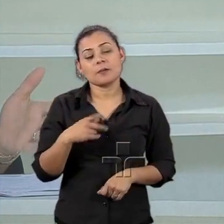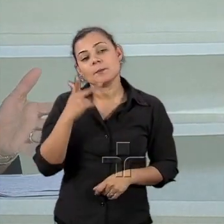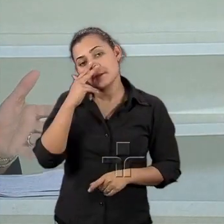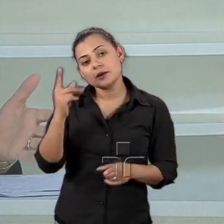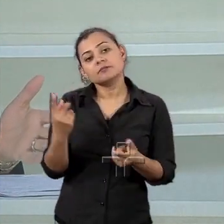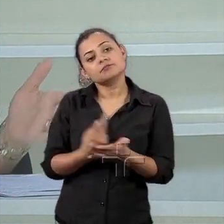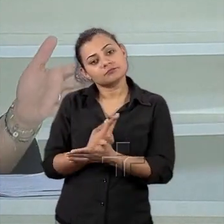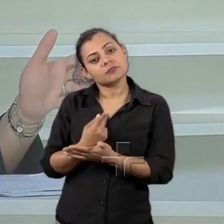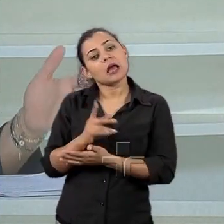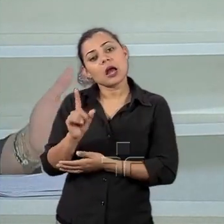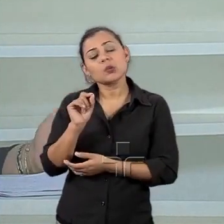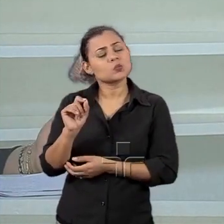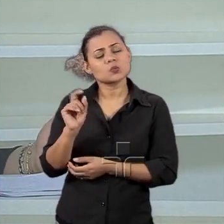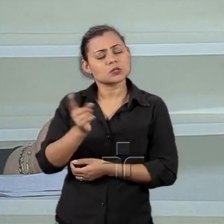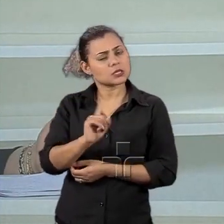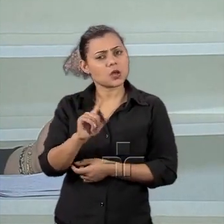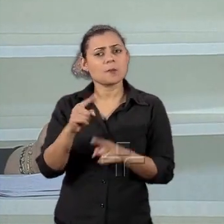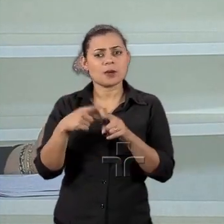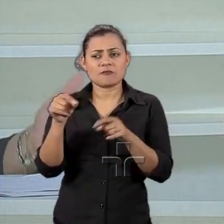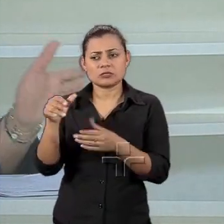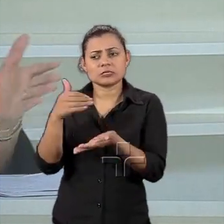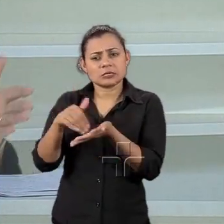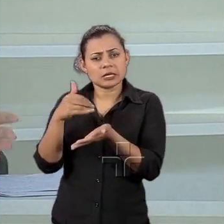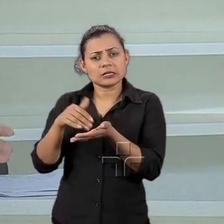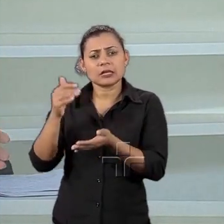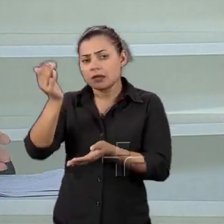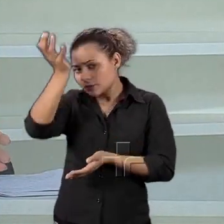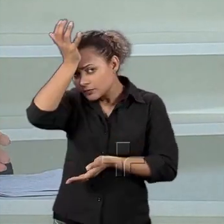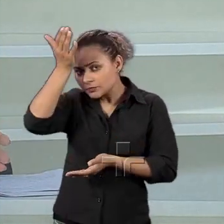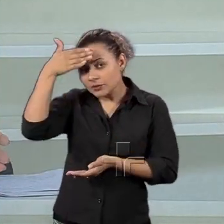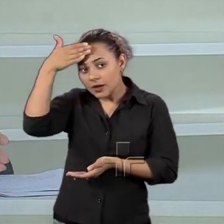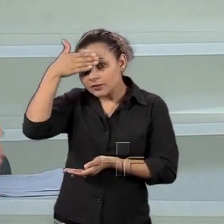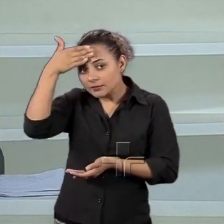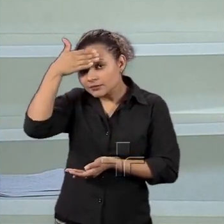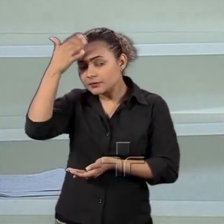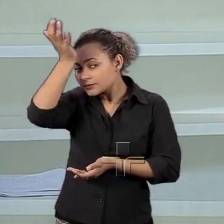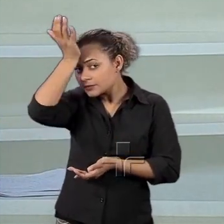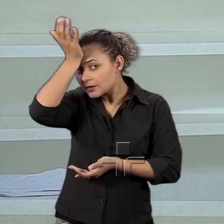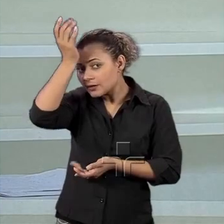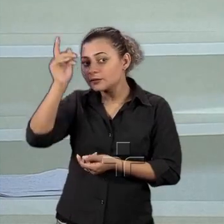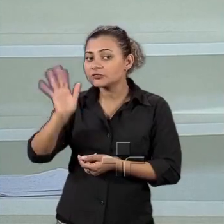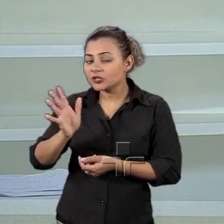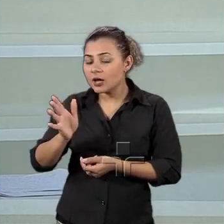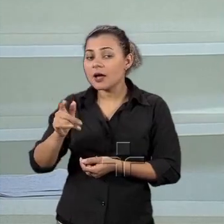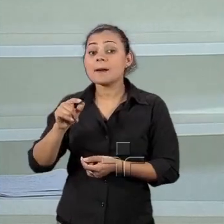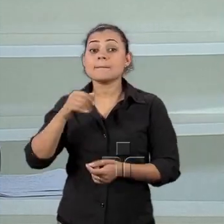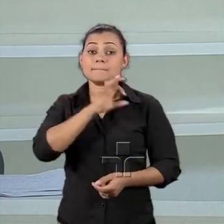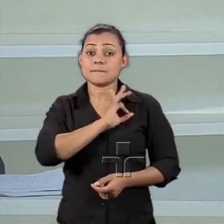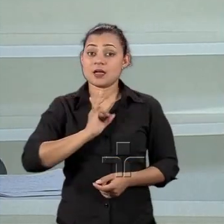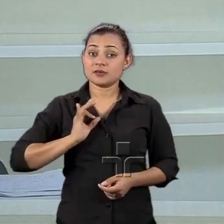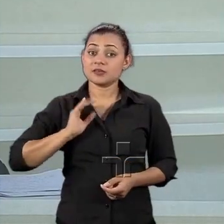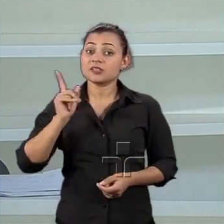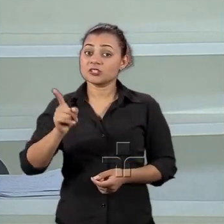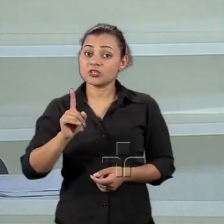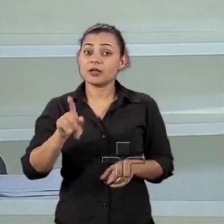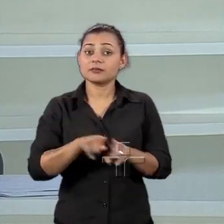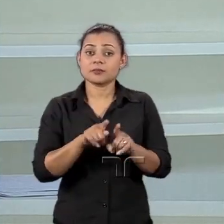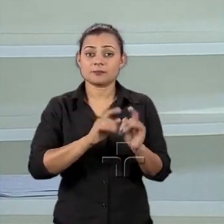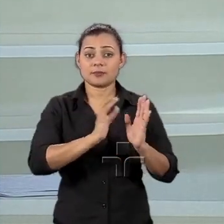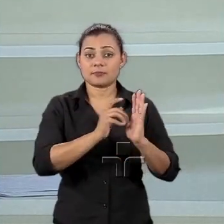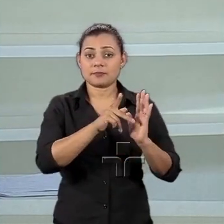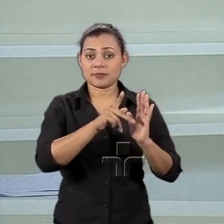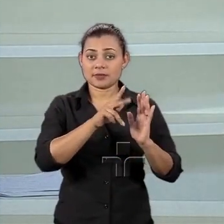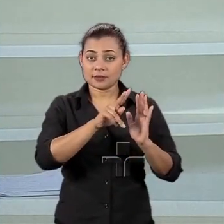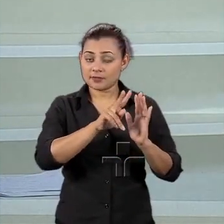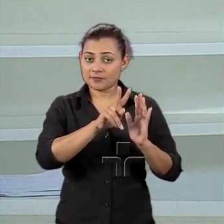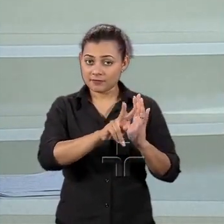estou constatando que você foi secretário do Serra, foi secretário do Kassab, Marina Silva foi candidata pelo PV e depois